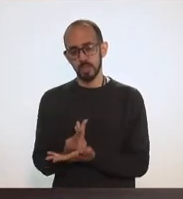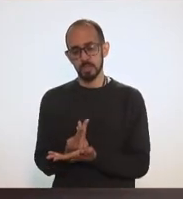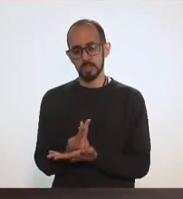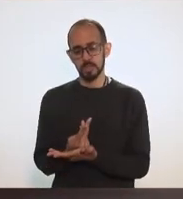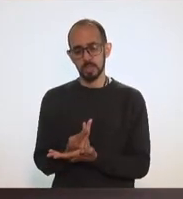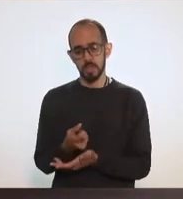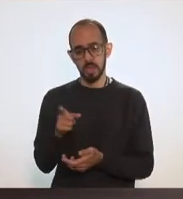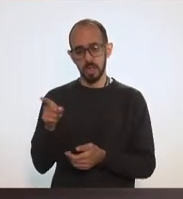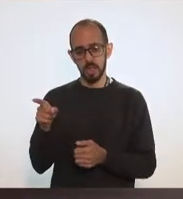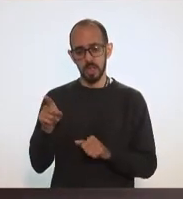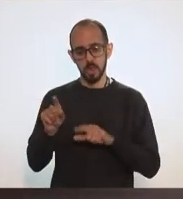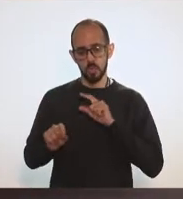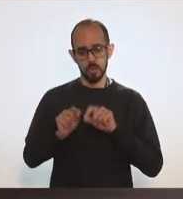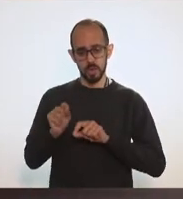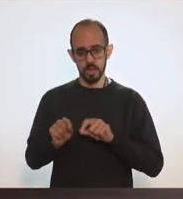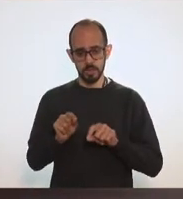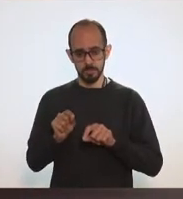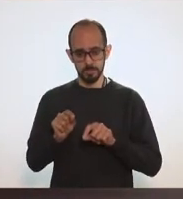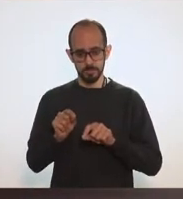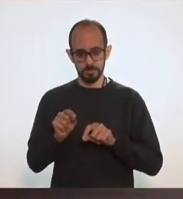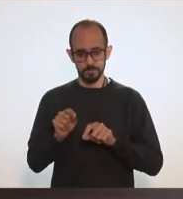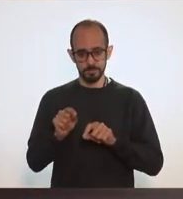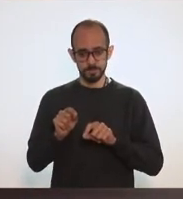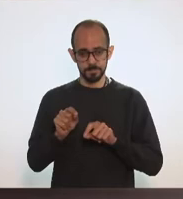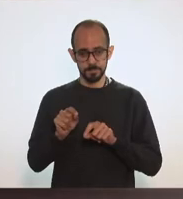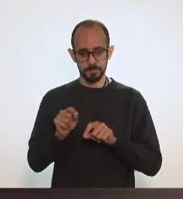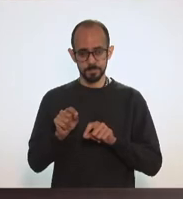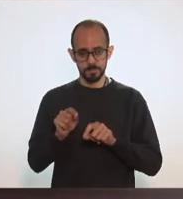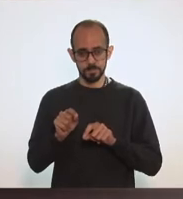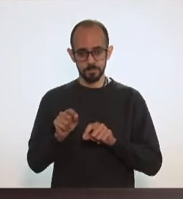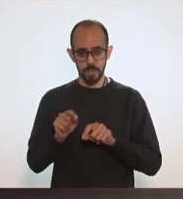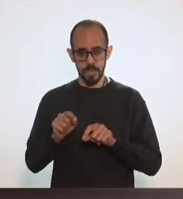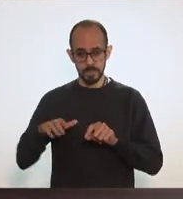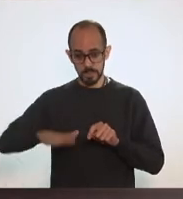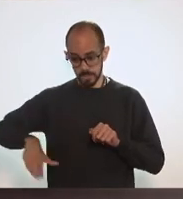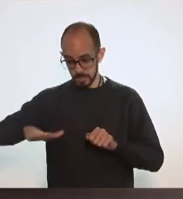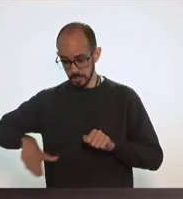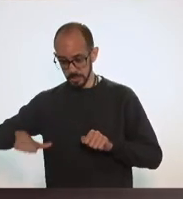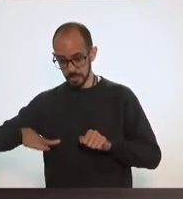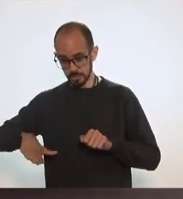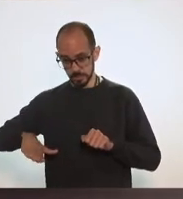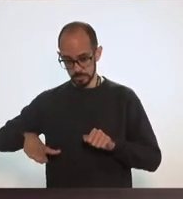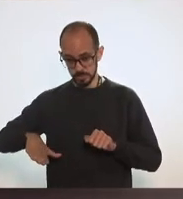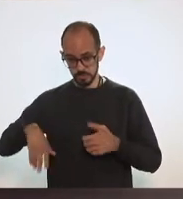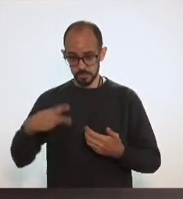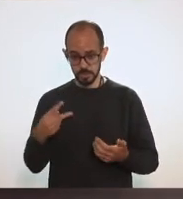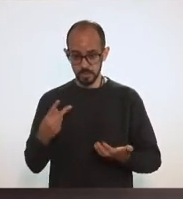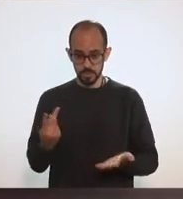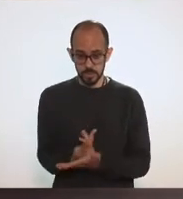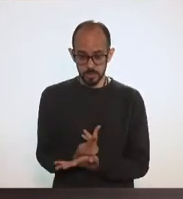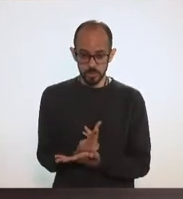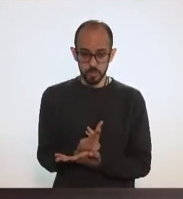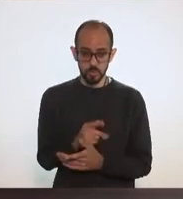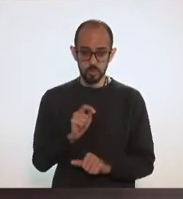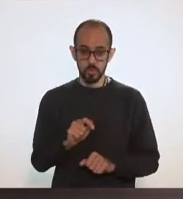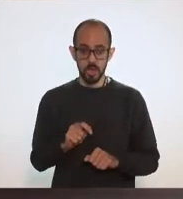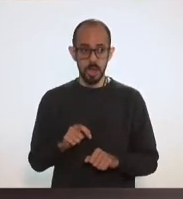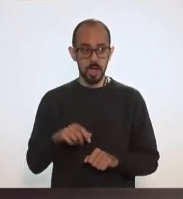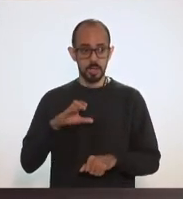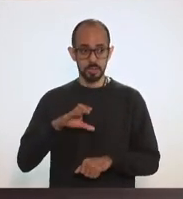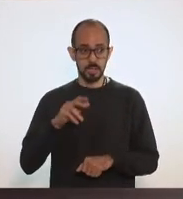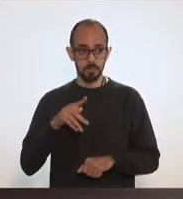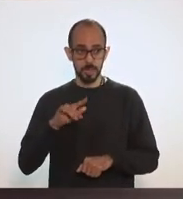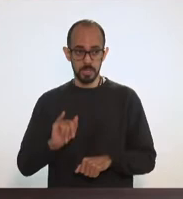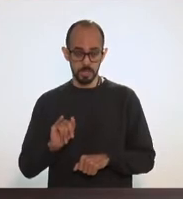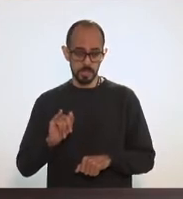omissão do caso das crianças, mas aí a gente tem que lembrar que a CPI ela